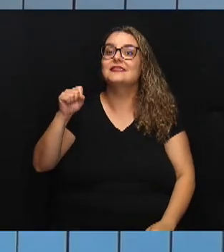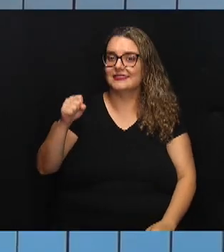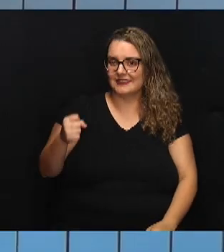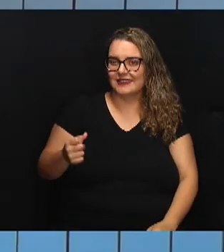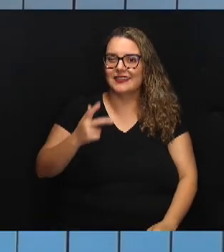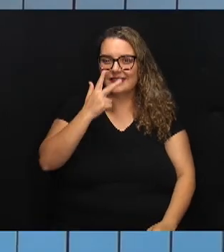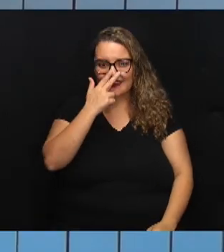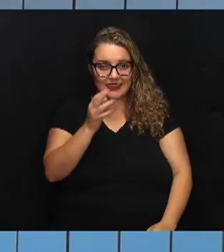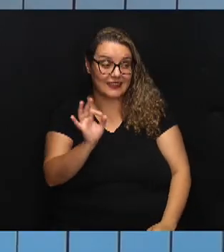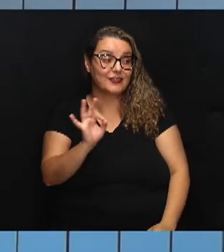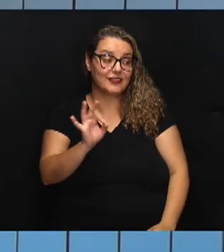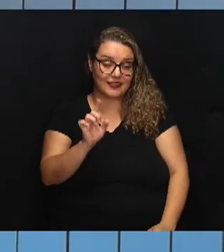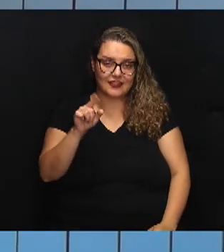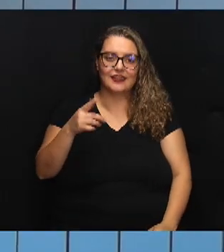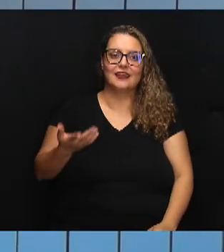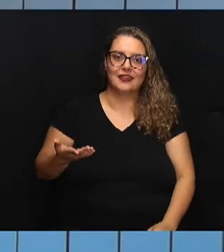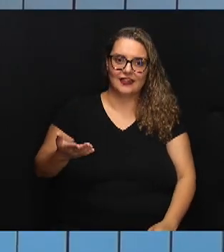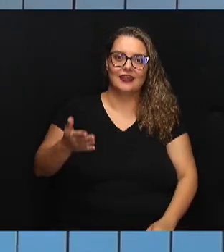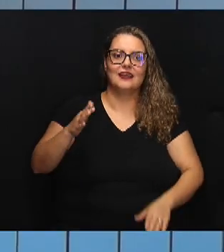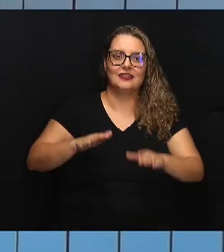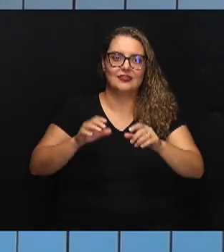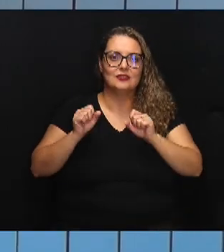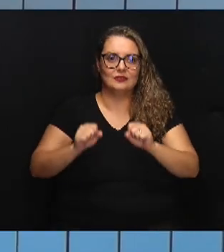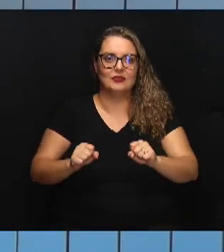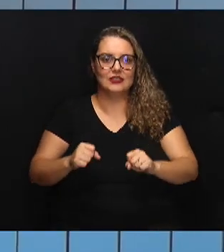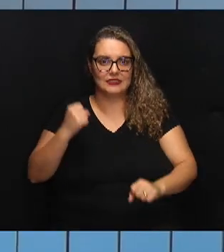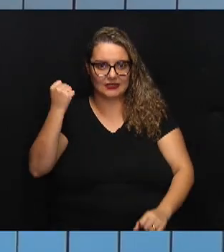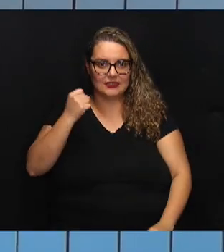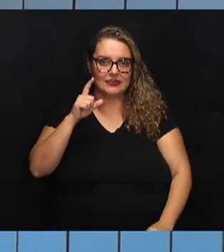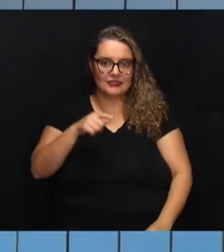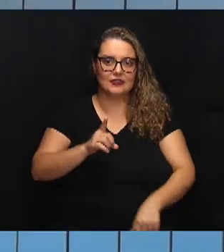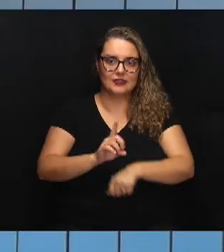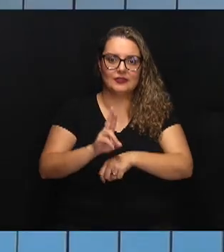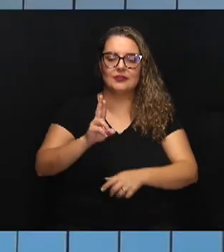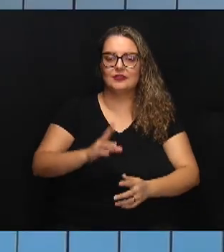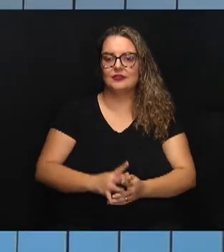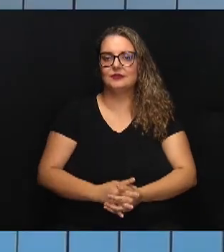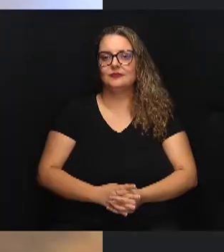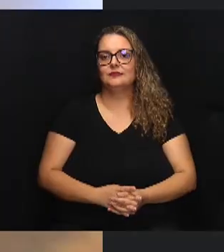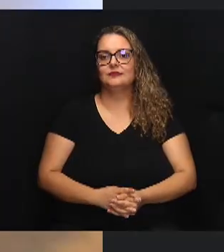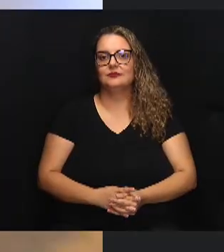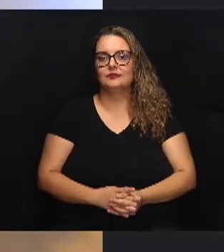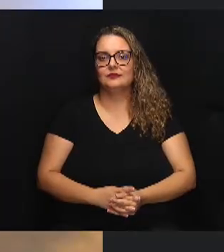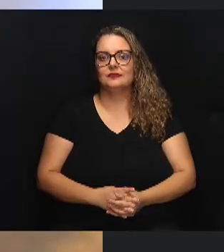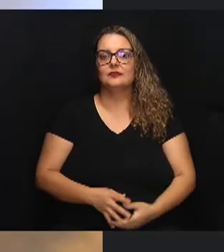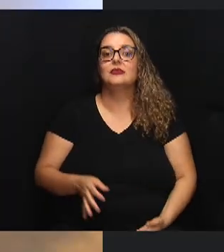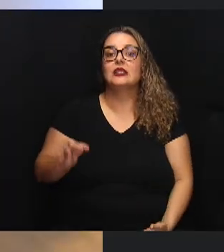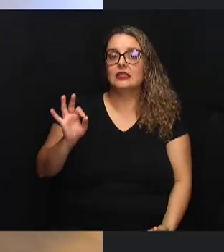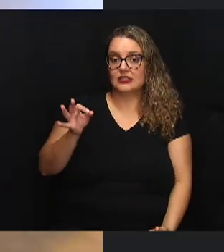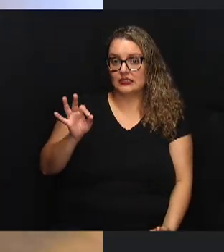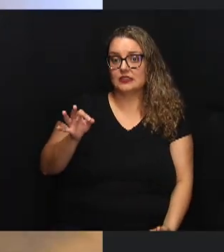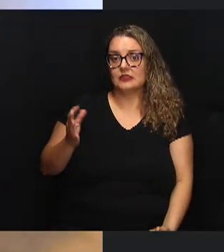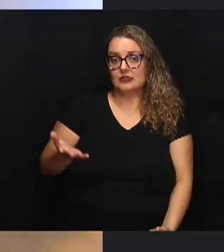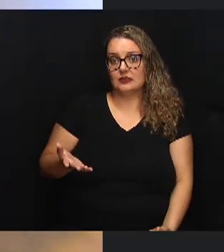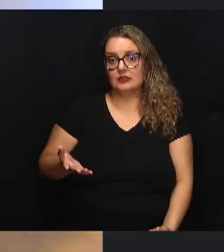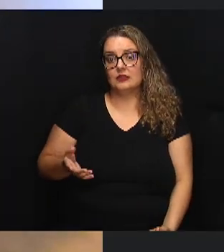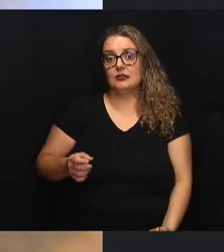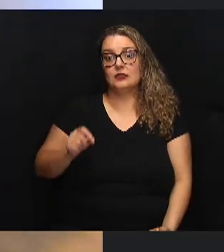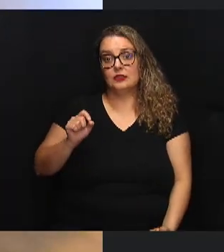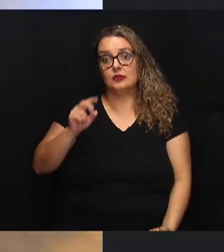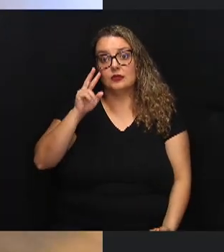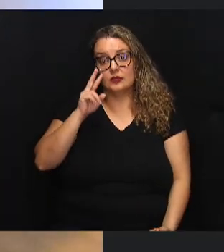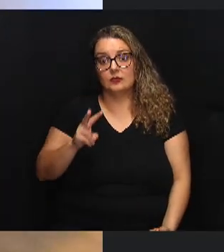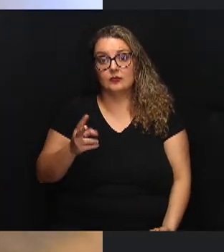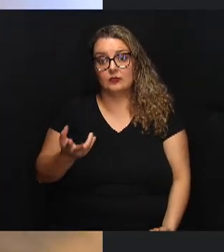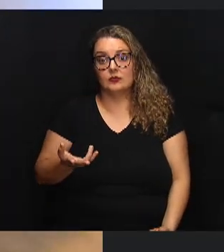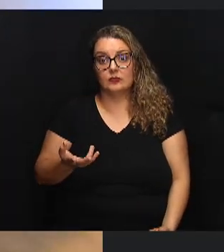não é nada, mas às vezes pode ser algo muito grave, né, doutora? Exatamente, né? E o que a gente vê